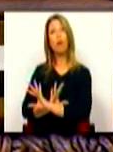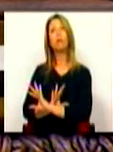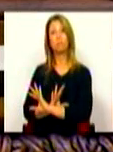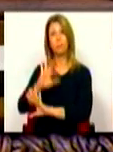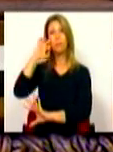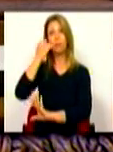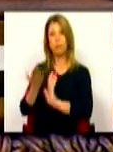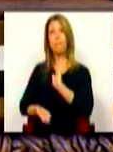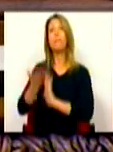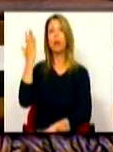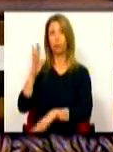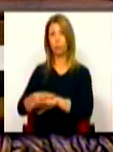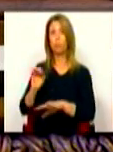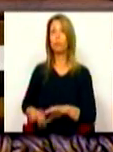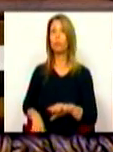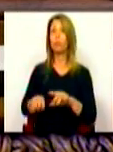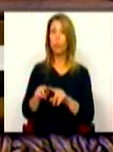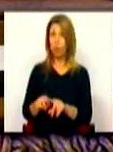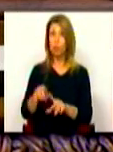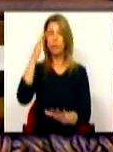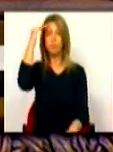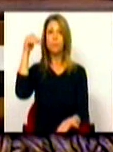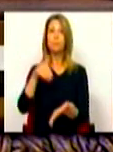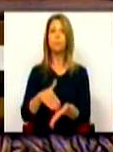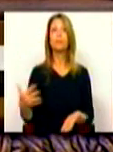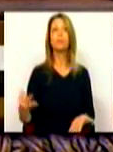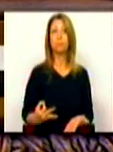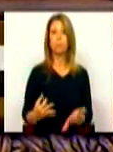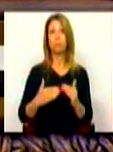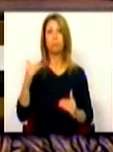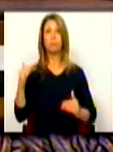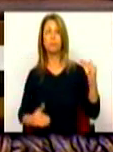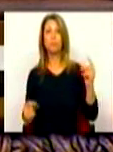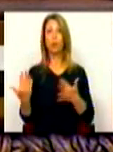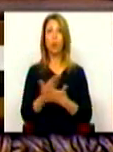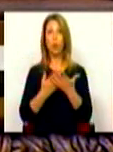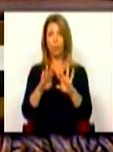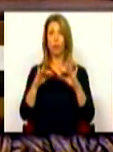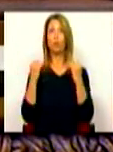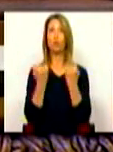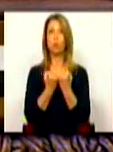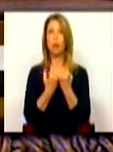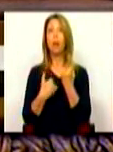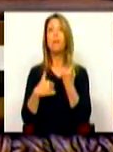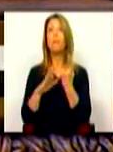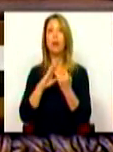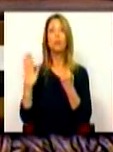a este fenómeno e os seus efeitos criarão mais desigualdades económicas e sociais, mas,